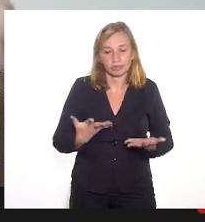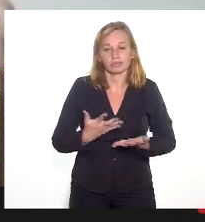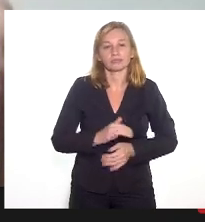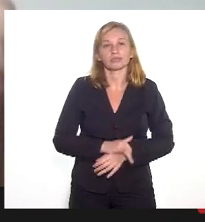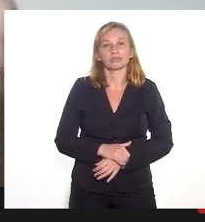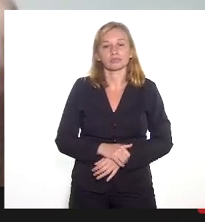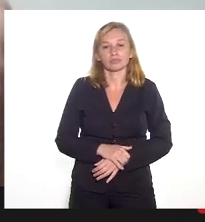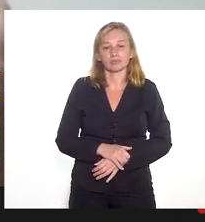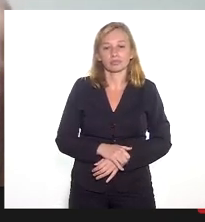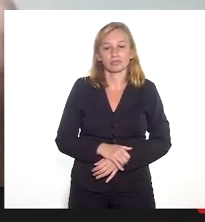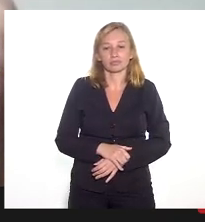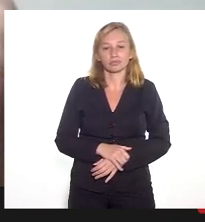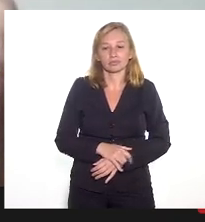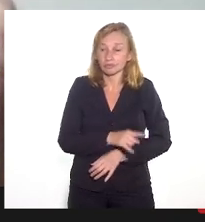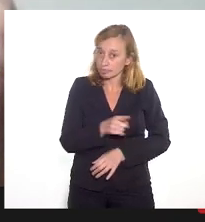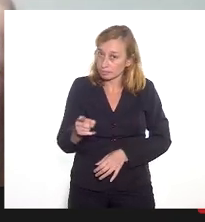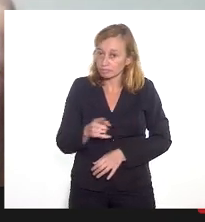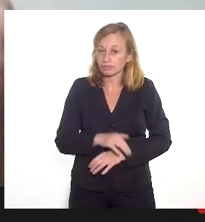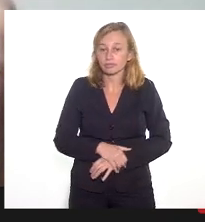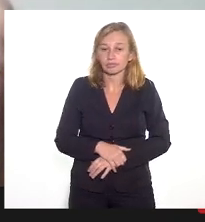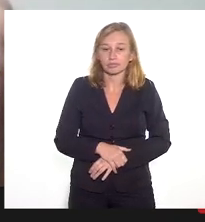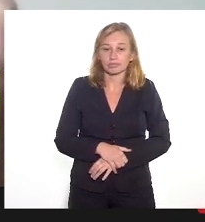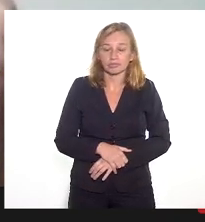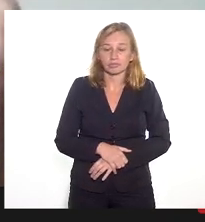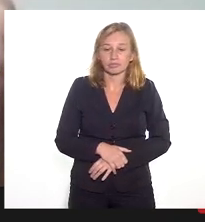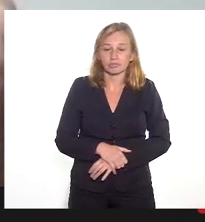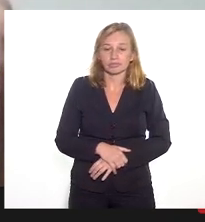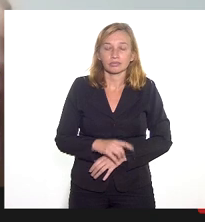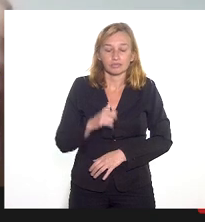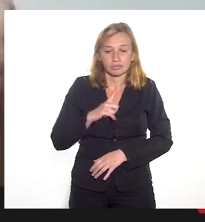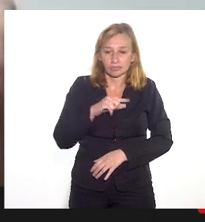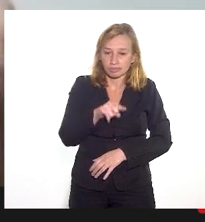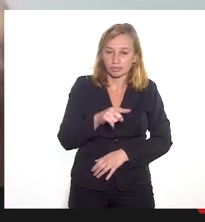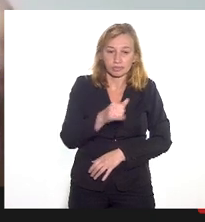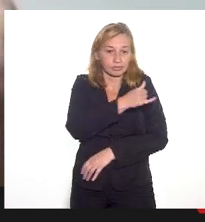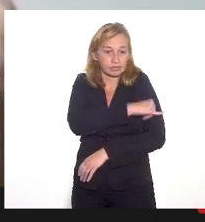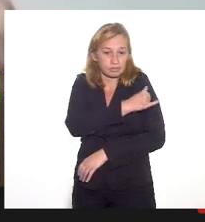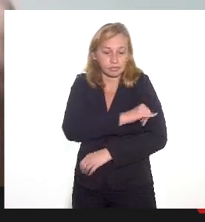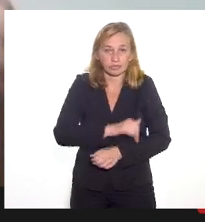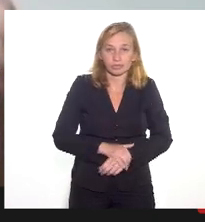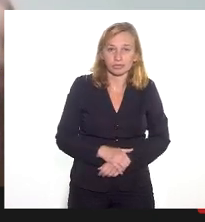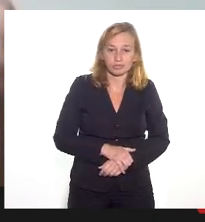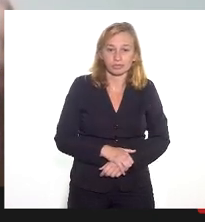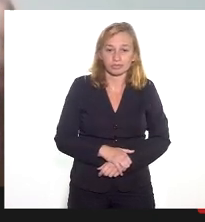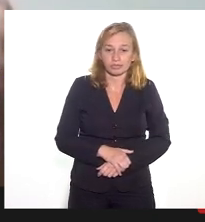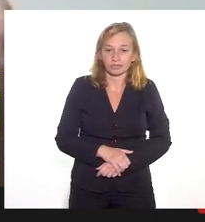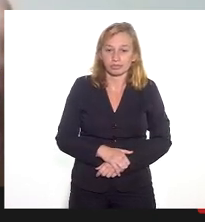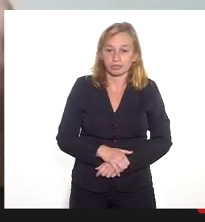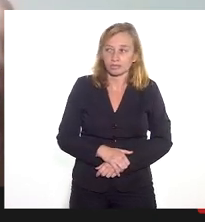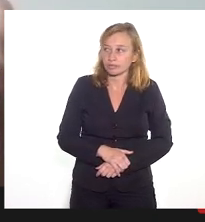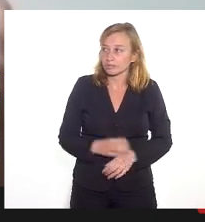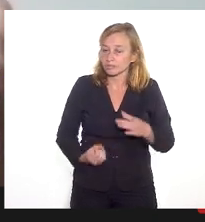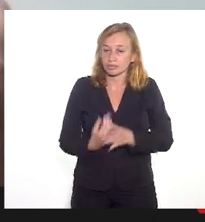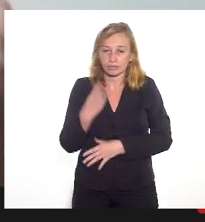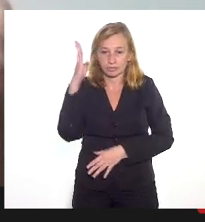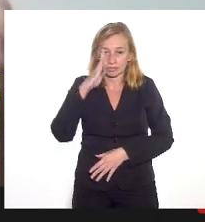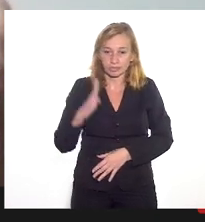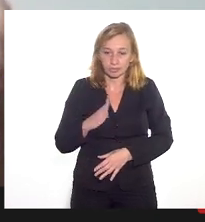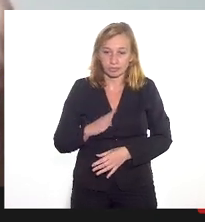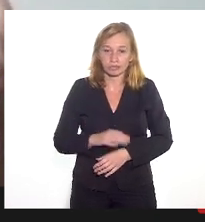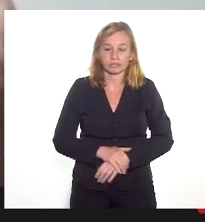disposição, né, de vocês, para a gente... Nós temos aí no Rio a Criar Brasil, que é